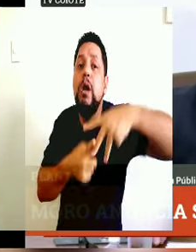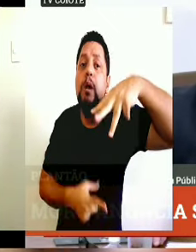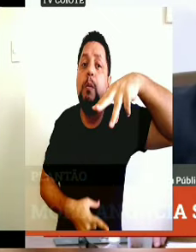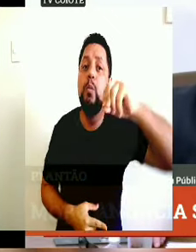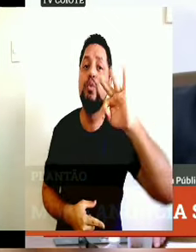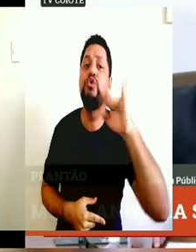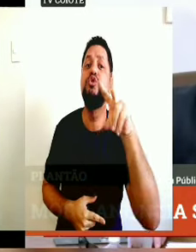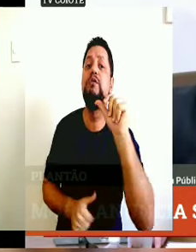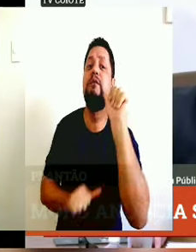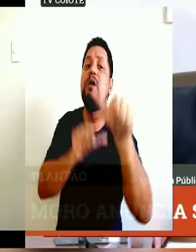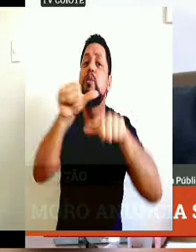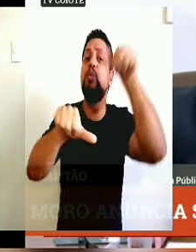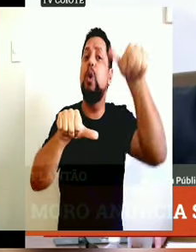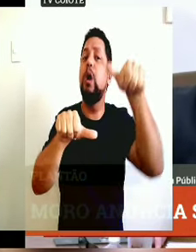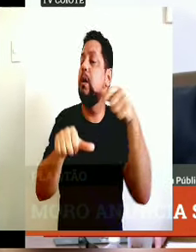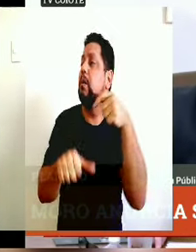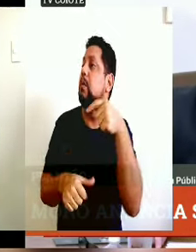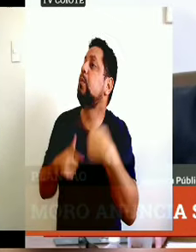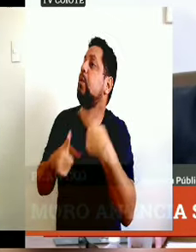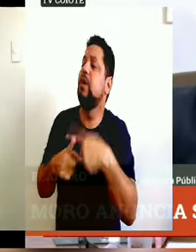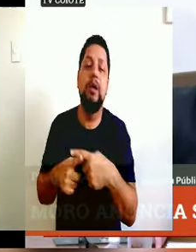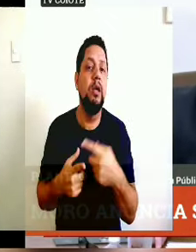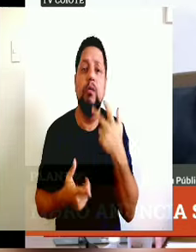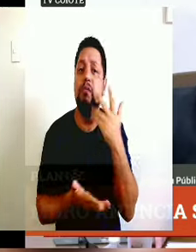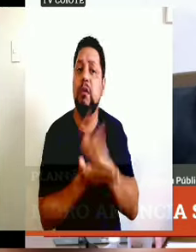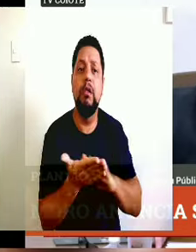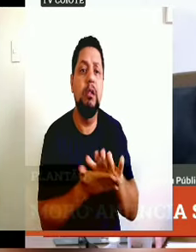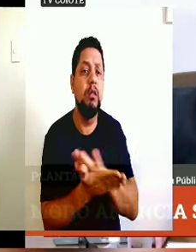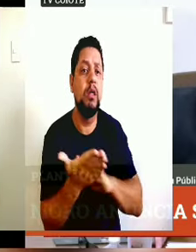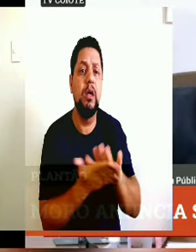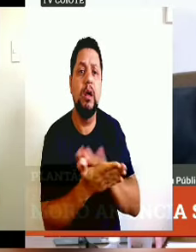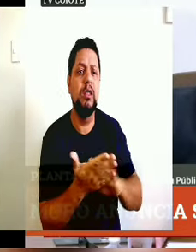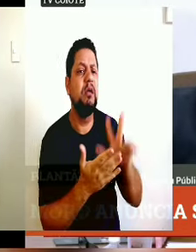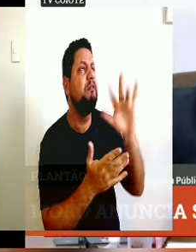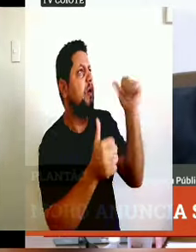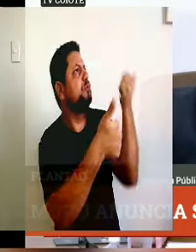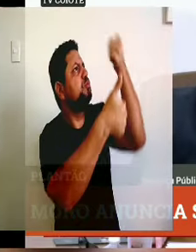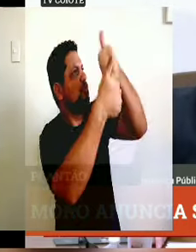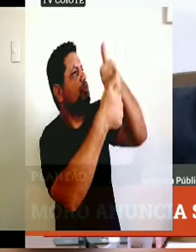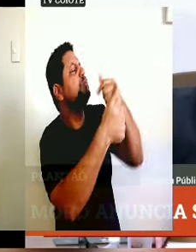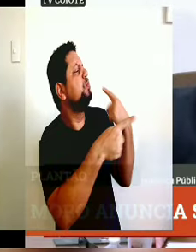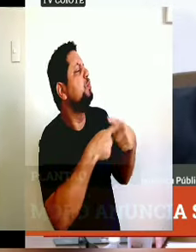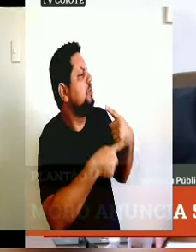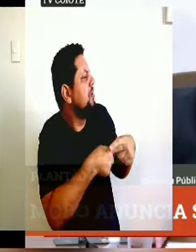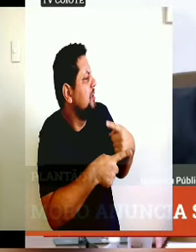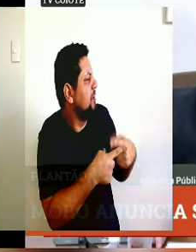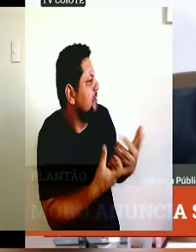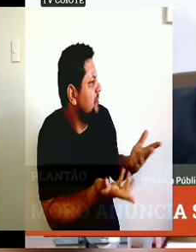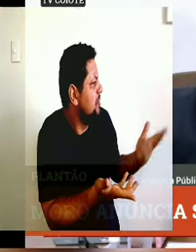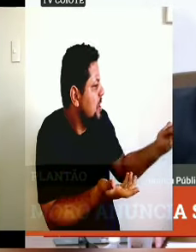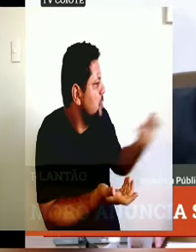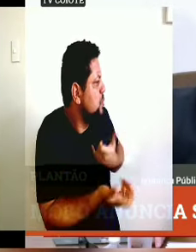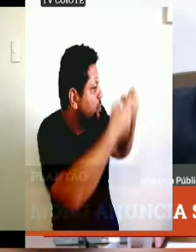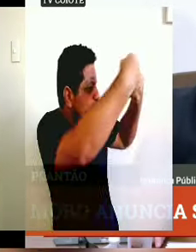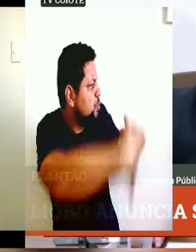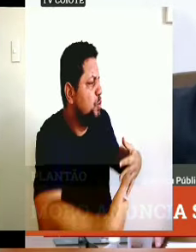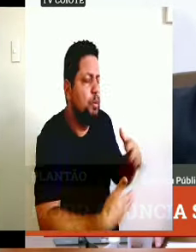causa para realizar esses tipos de substituições que